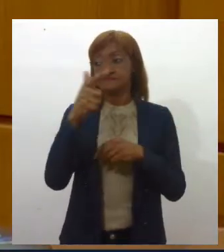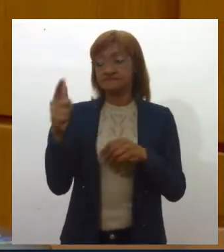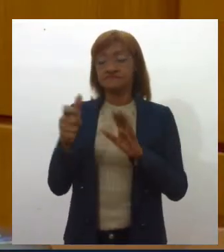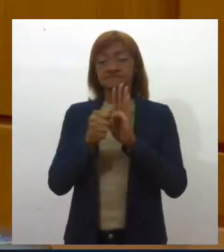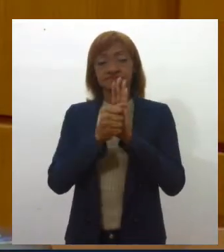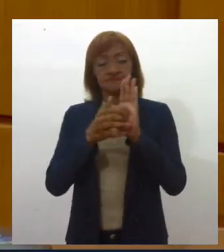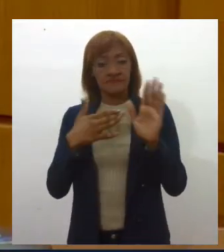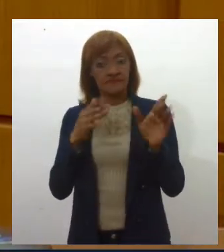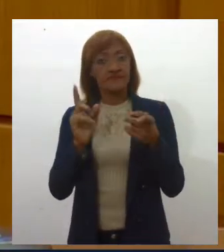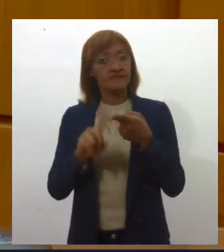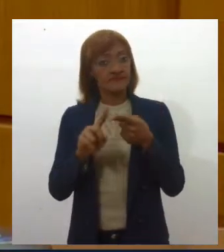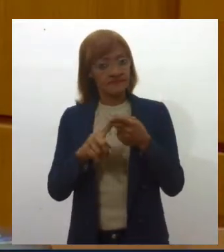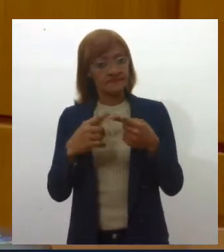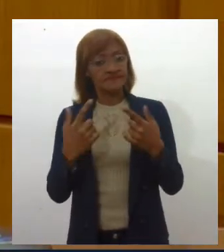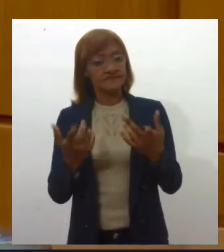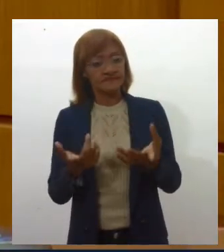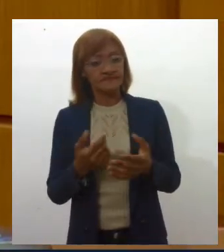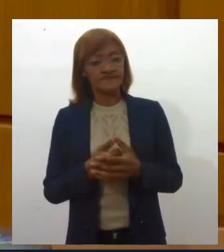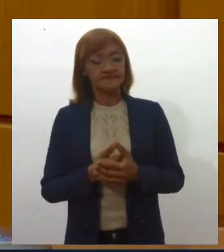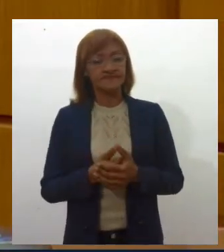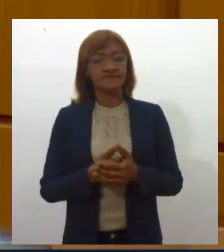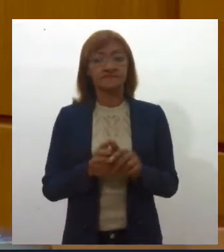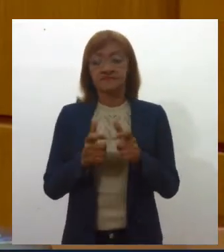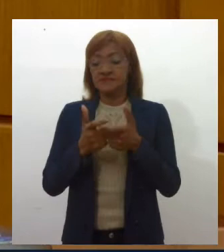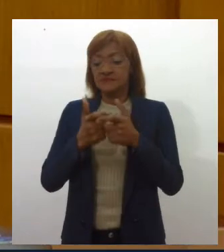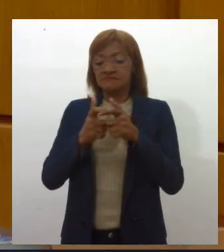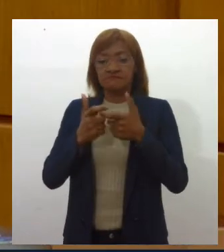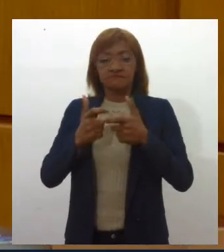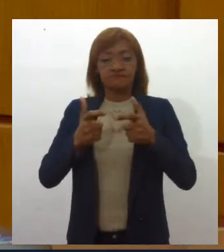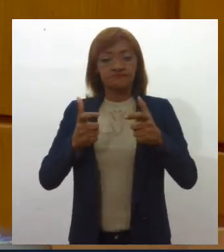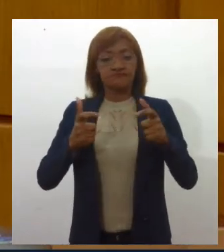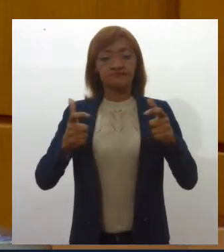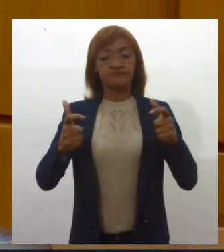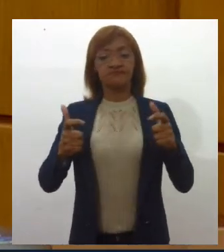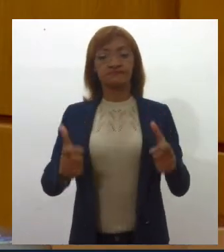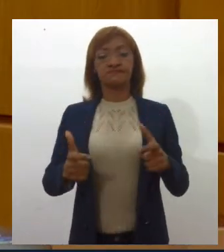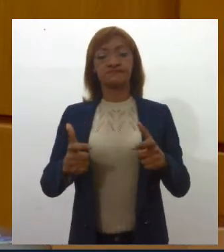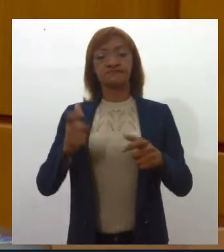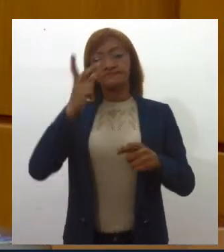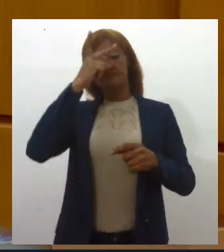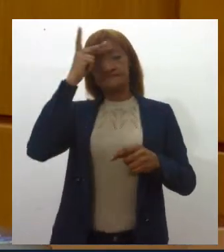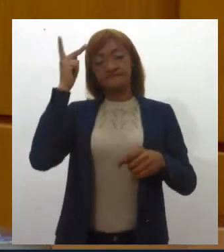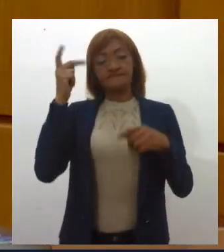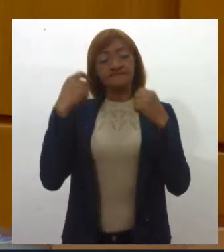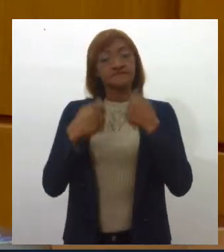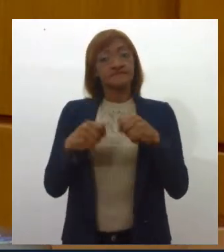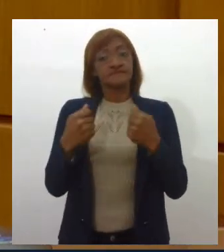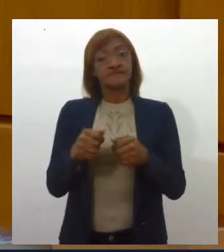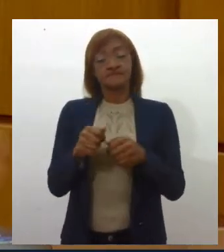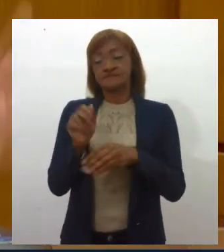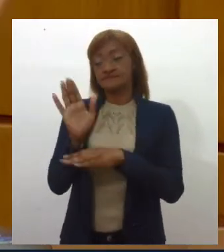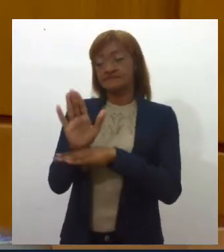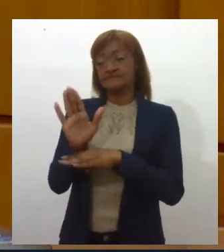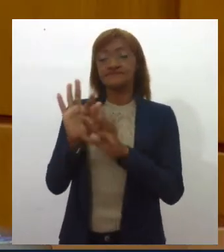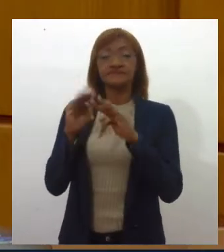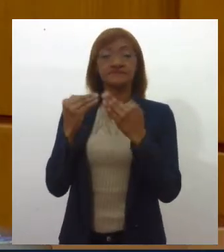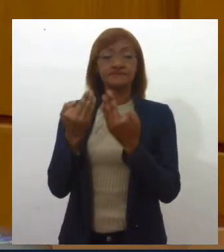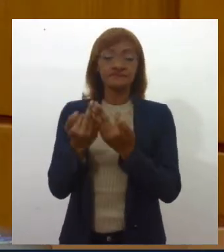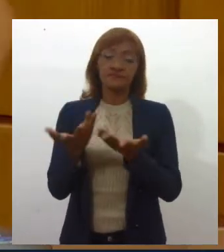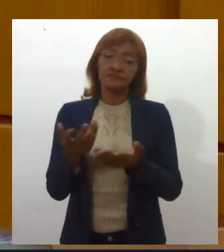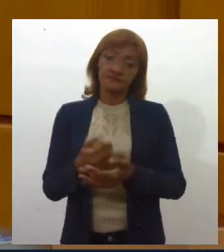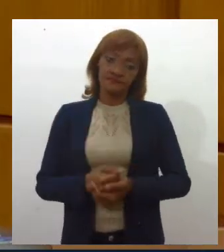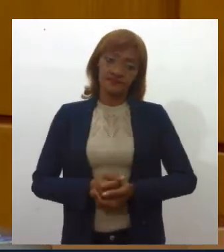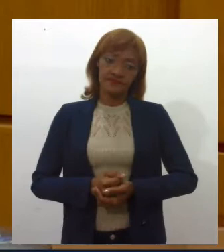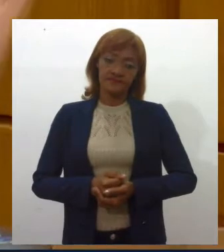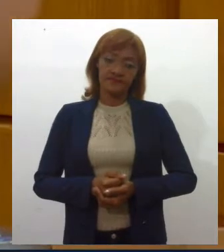que possuem adesões também. Então é muita gente, é muita pessoa precisando alimentar sua família e a gente precisa dar atenção.